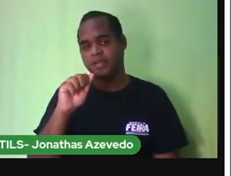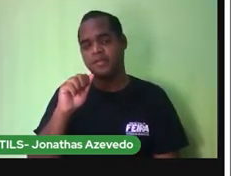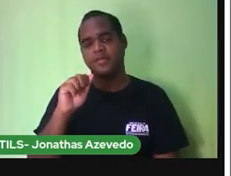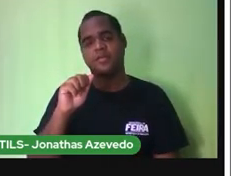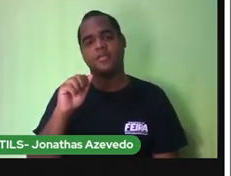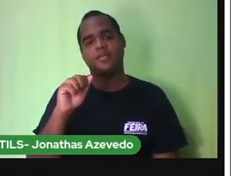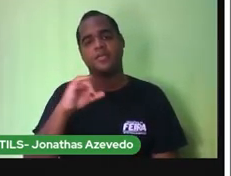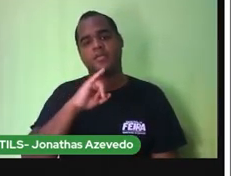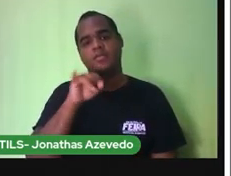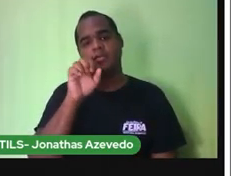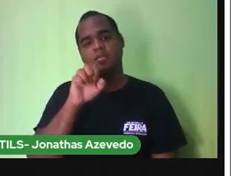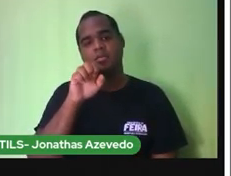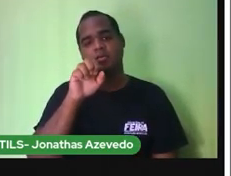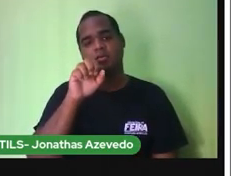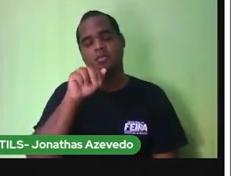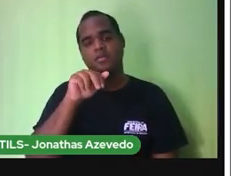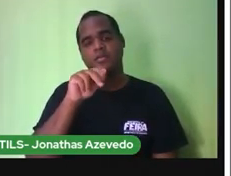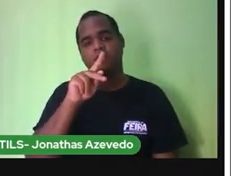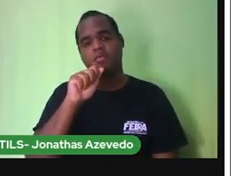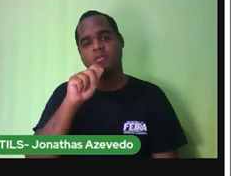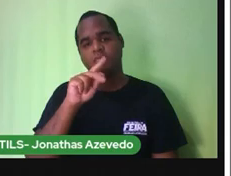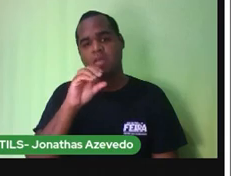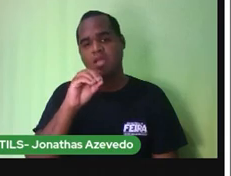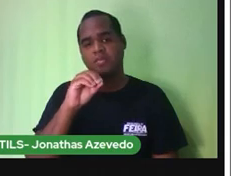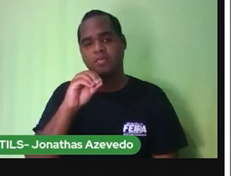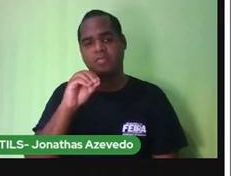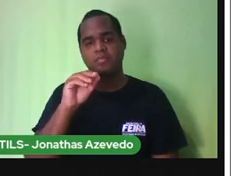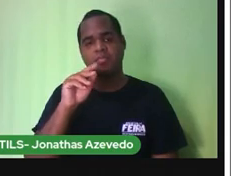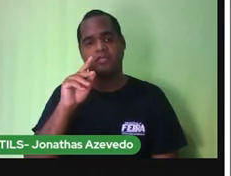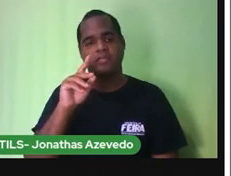Jenipapo perna